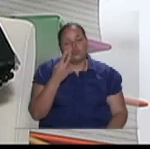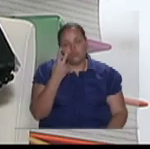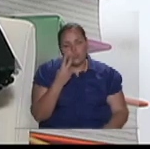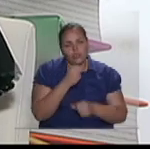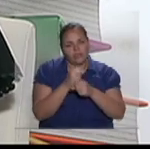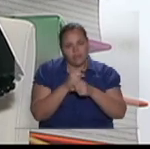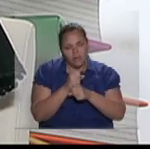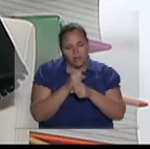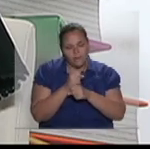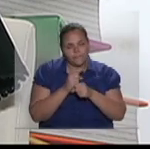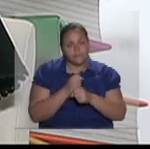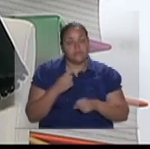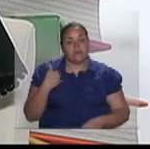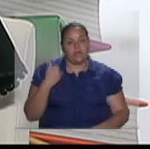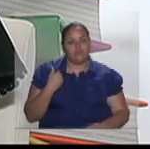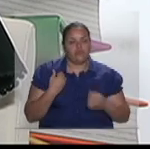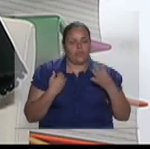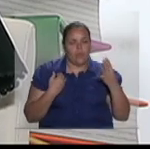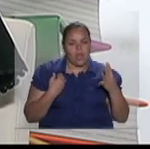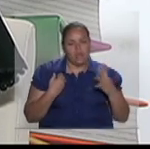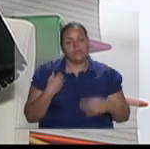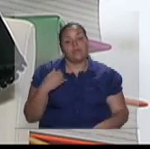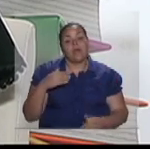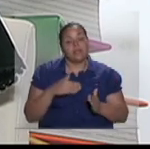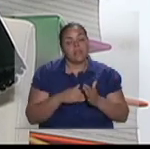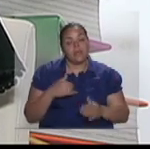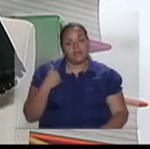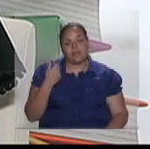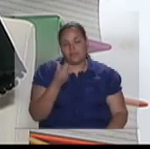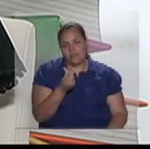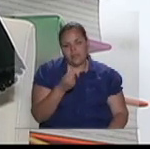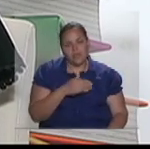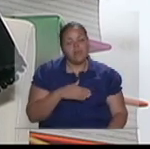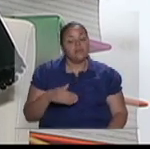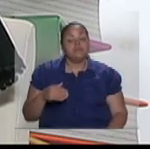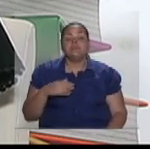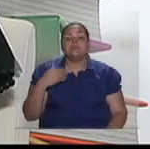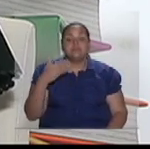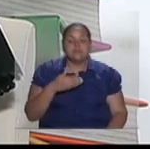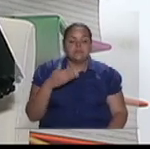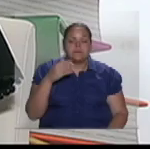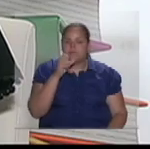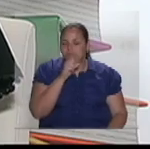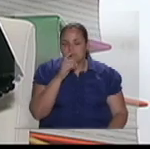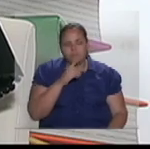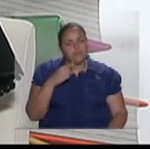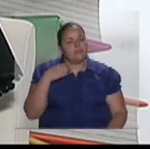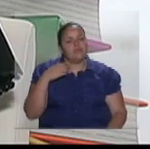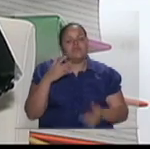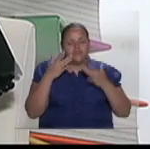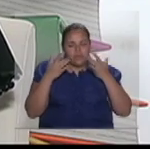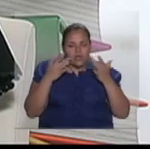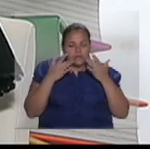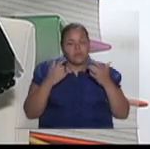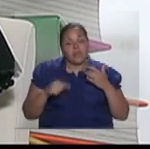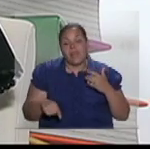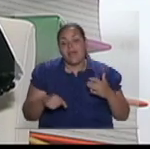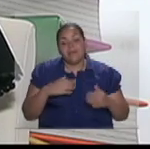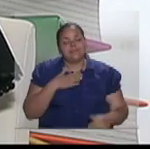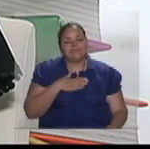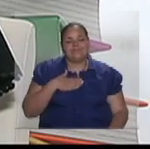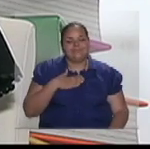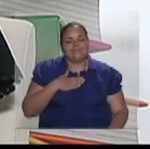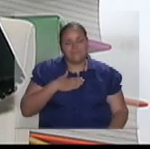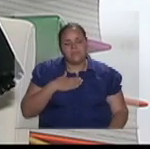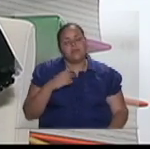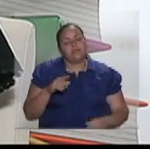durante 2 anos, dos 4 aos 6, direto, fazendo teatro todo final de semana. Então, isso era uma coisa que para ela era